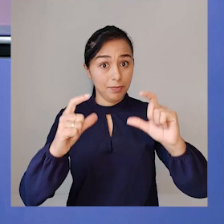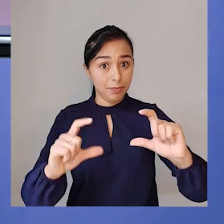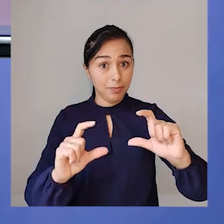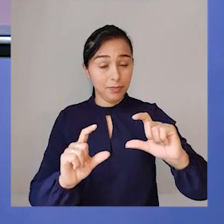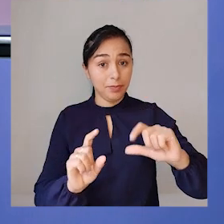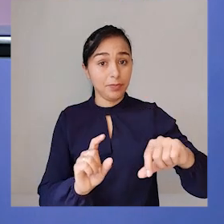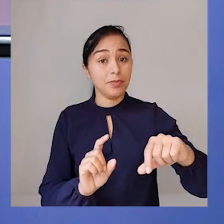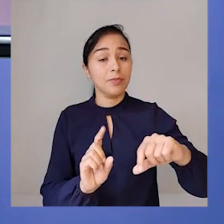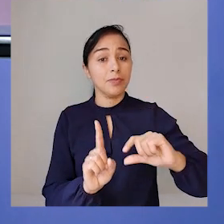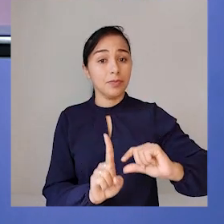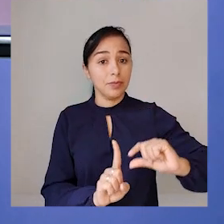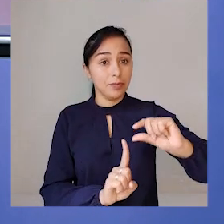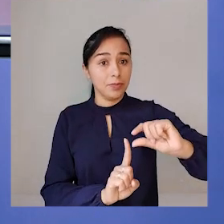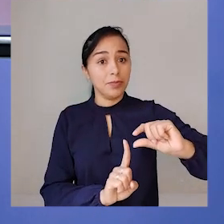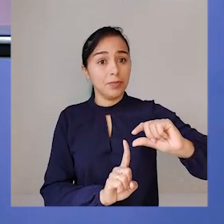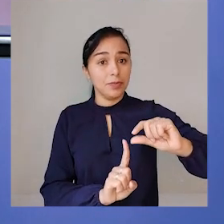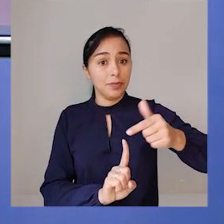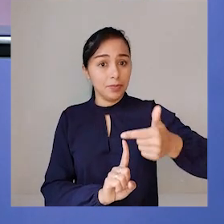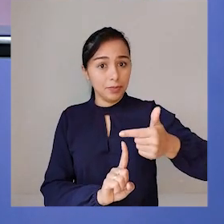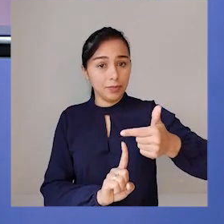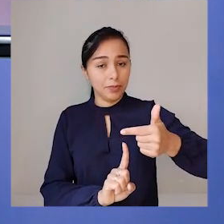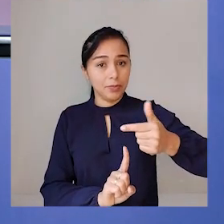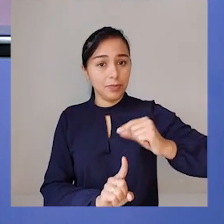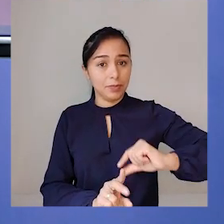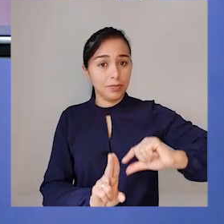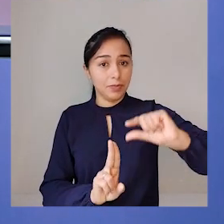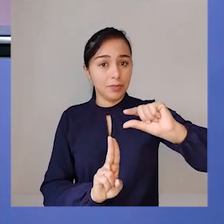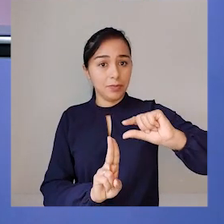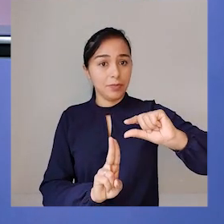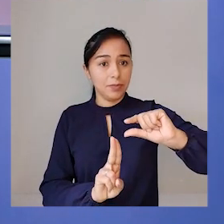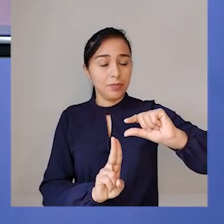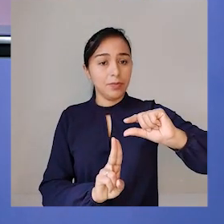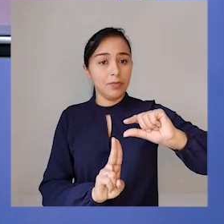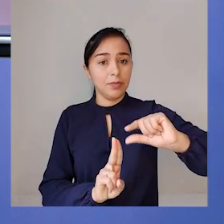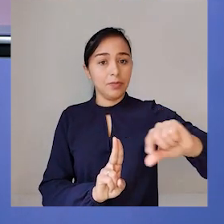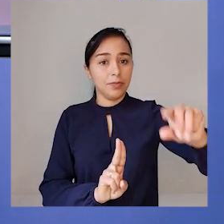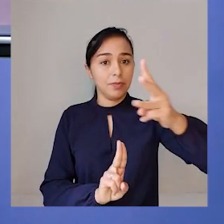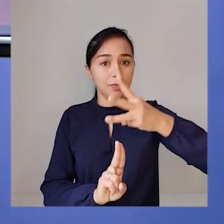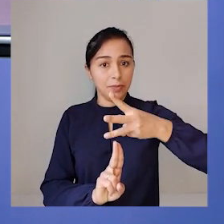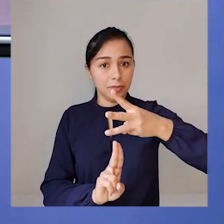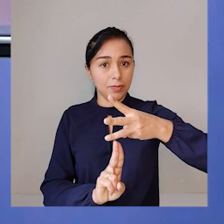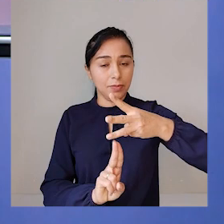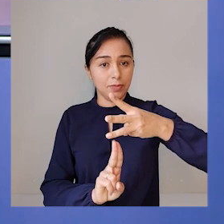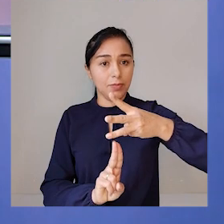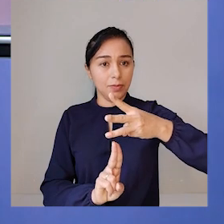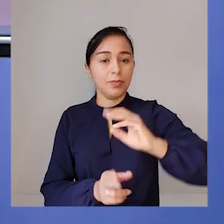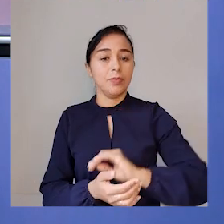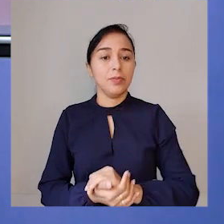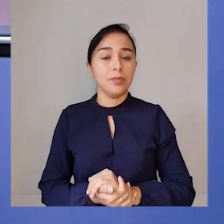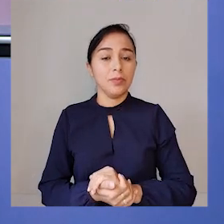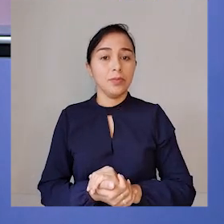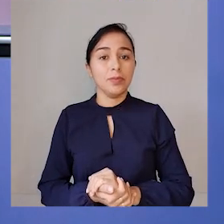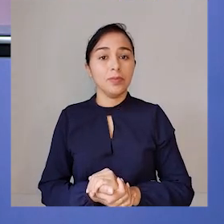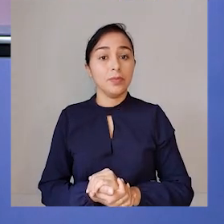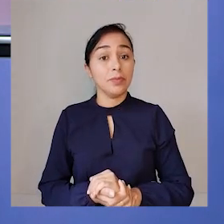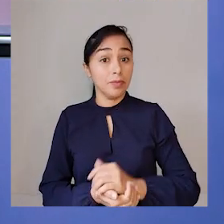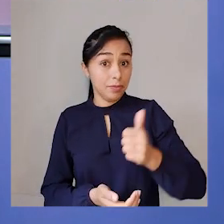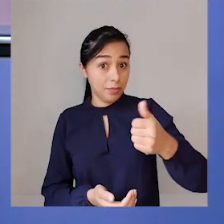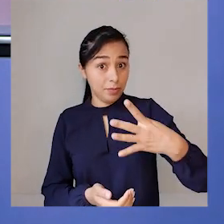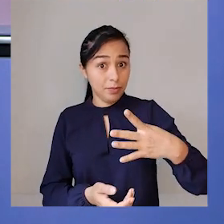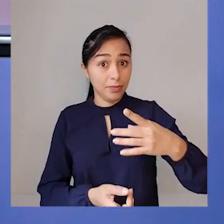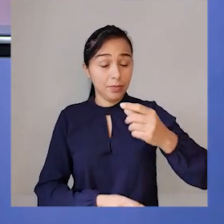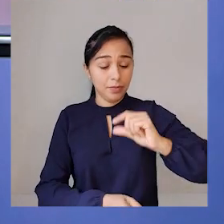o 2 é a dezena, a unidade, perdão, o 3 a dezena. No 14,